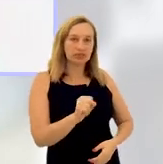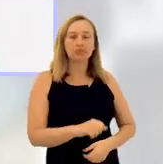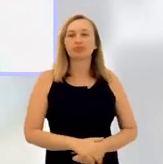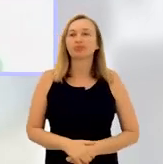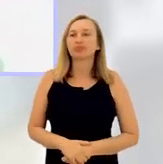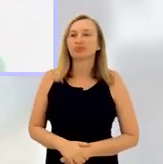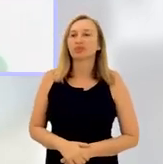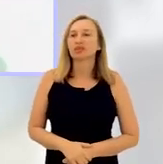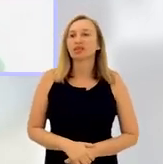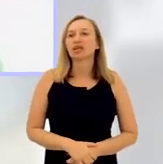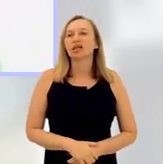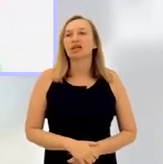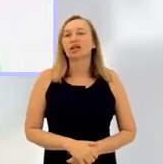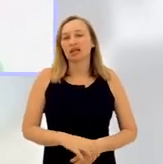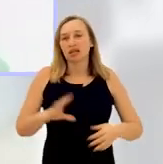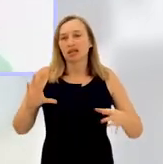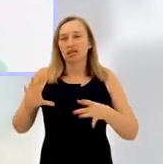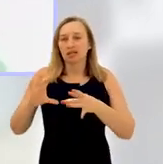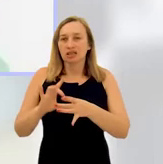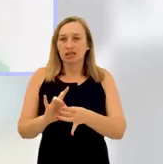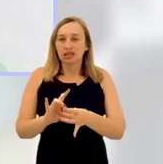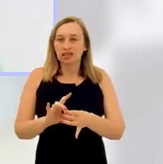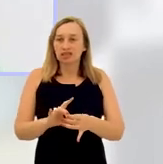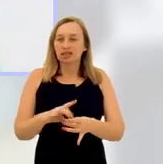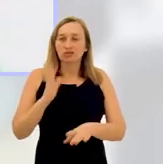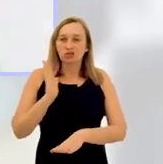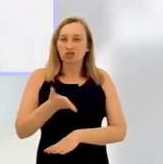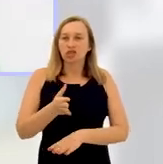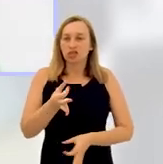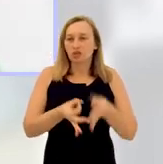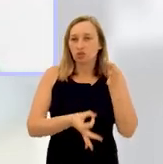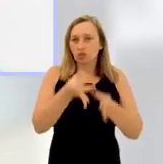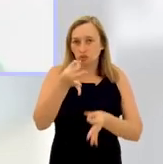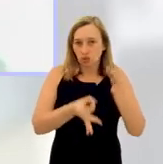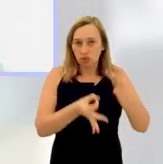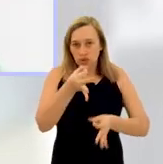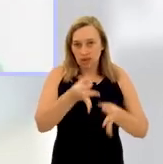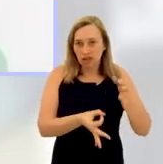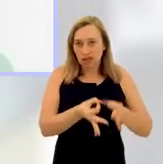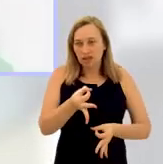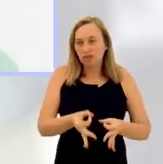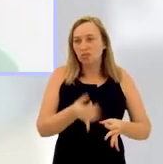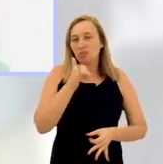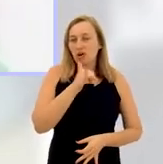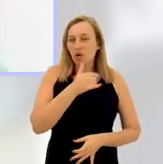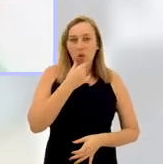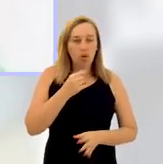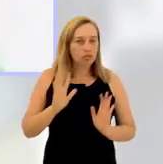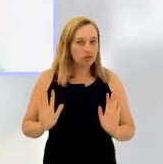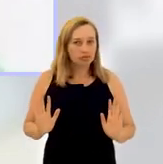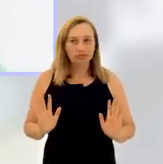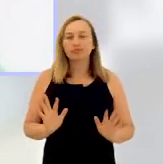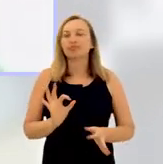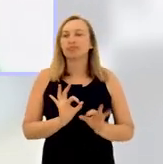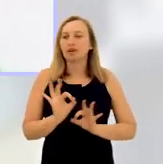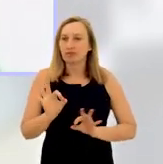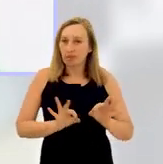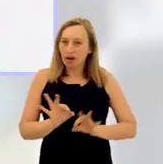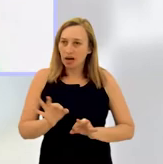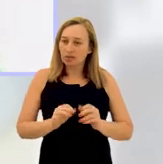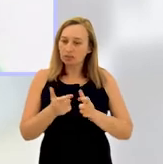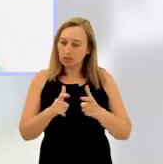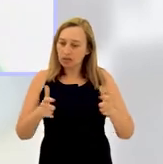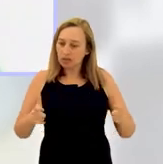Exatamente. Ela cria essa ponte direto com o juizado, com as juízas, que tem um